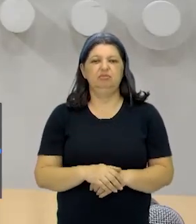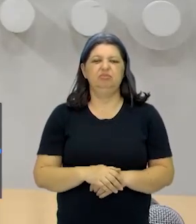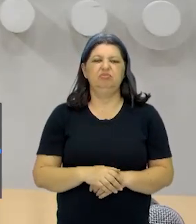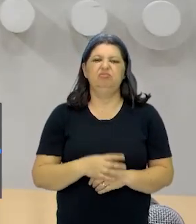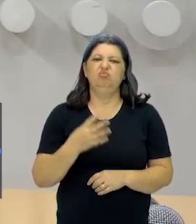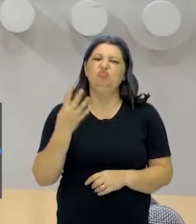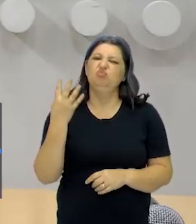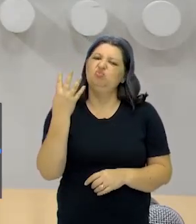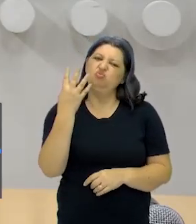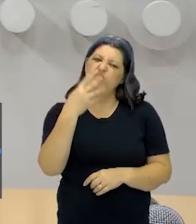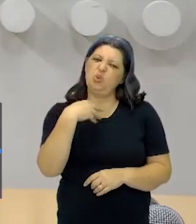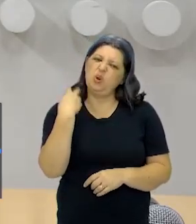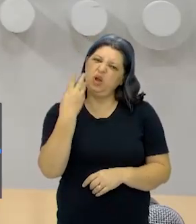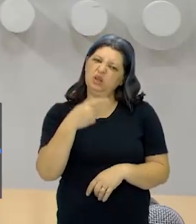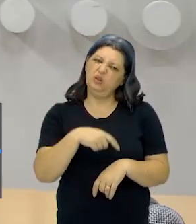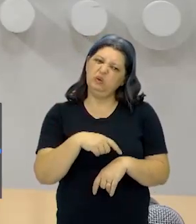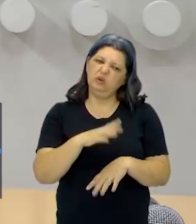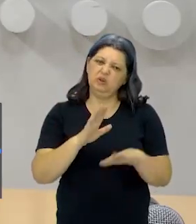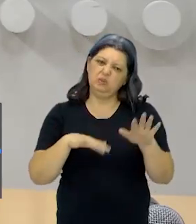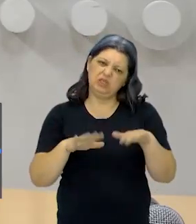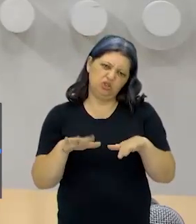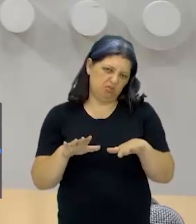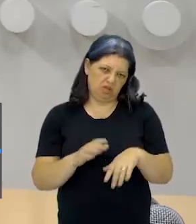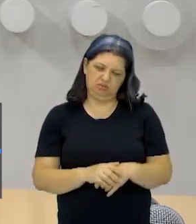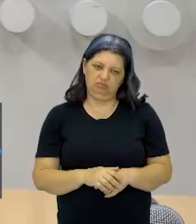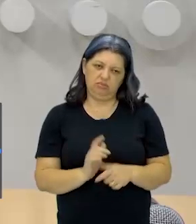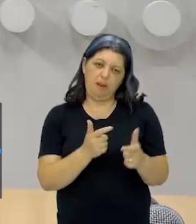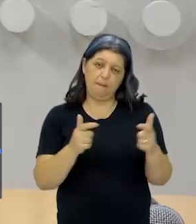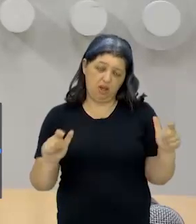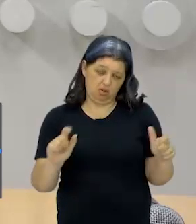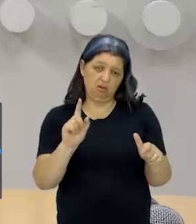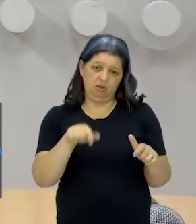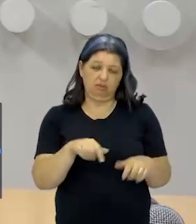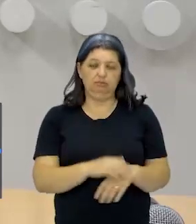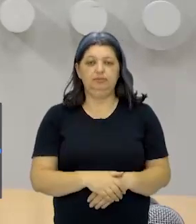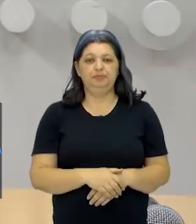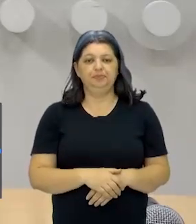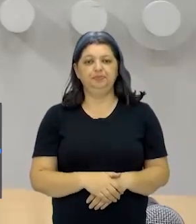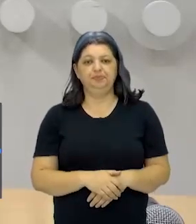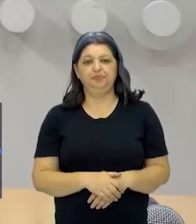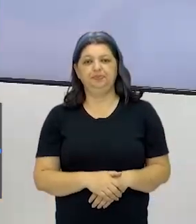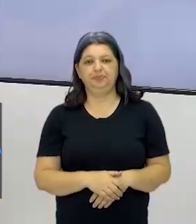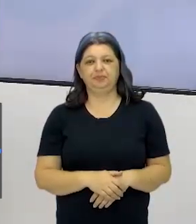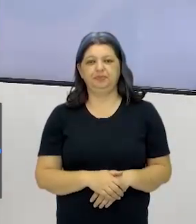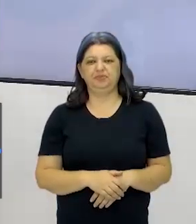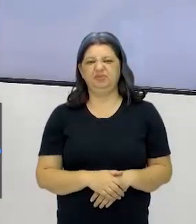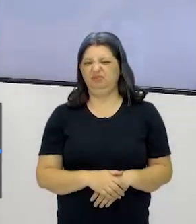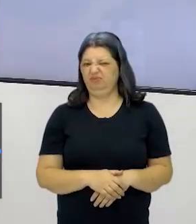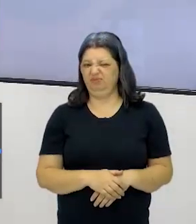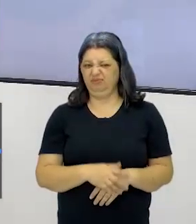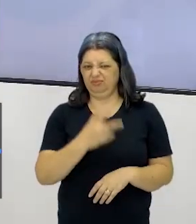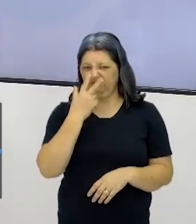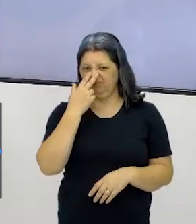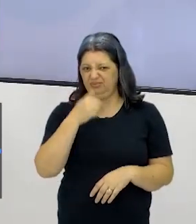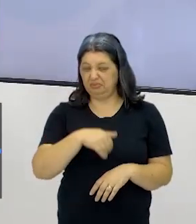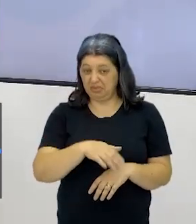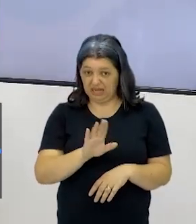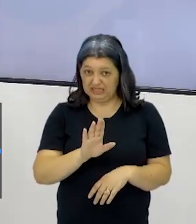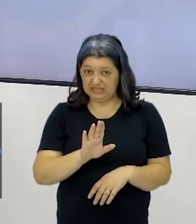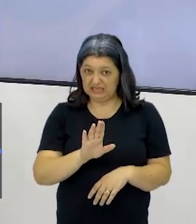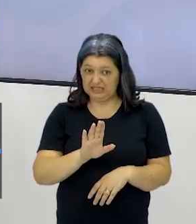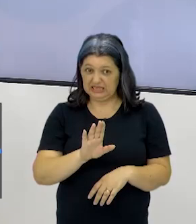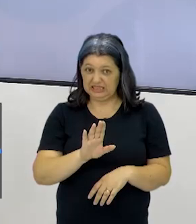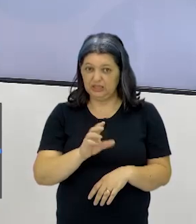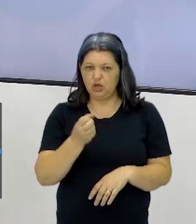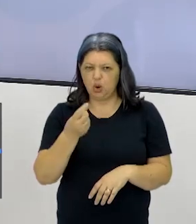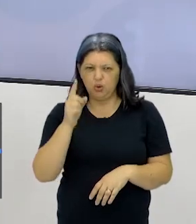4 horas. O pessoal está em volta de 4 horas. 4 horas, vou falar. Acho que eu fico mais que isso. Mais que isso, mais 4. Ah, sim. Bom, a gente o trabalha. Dia